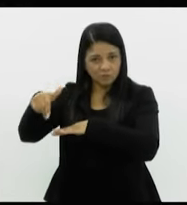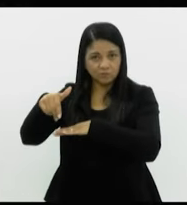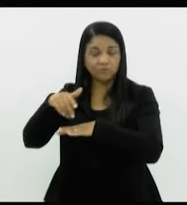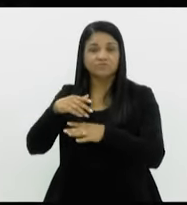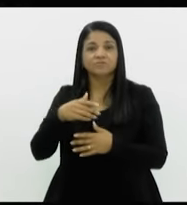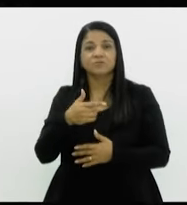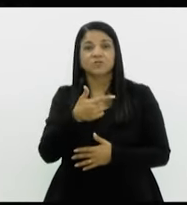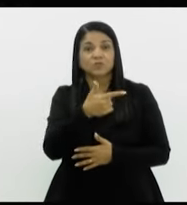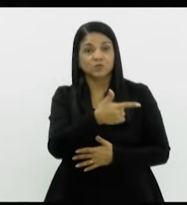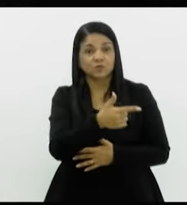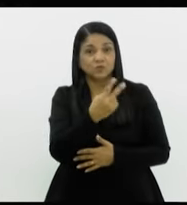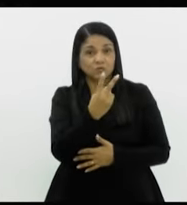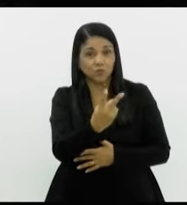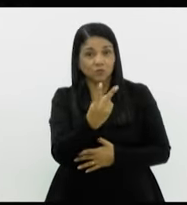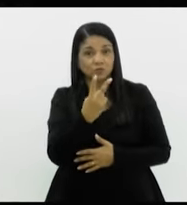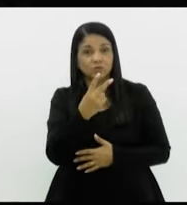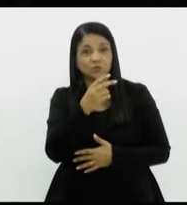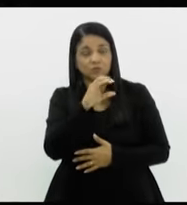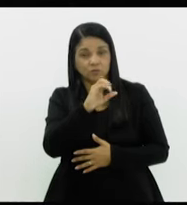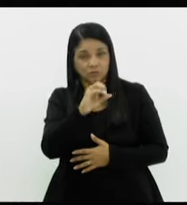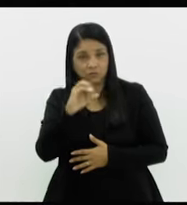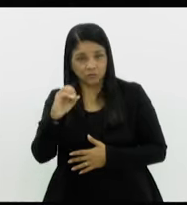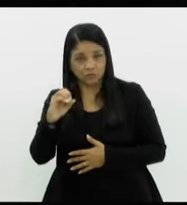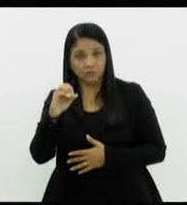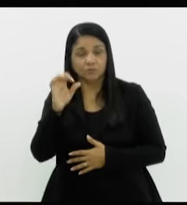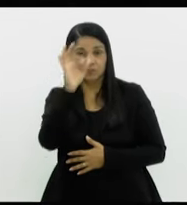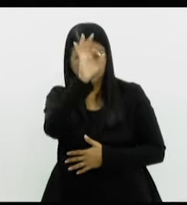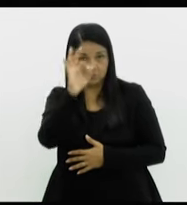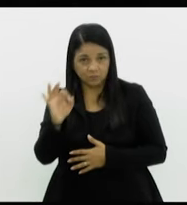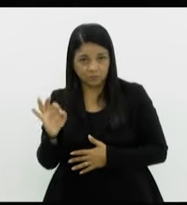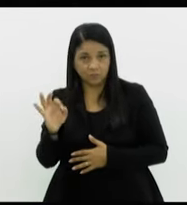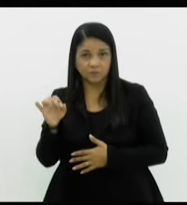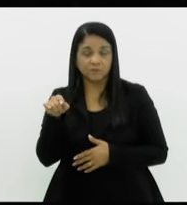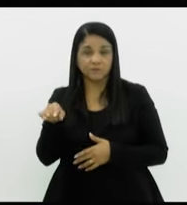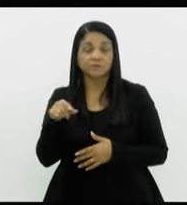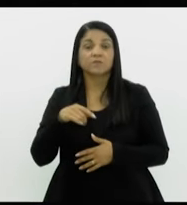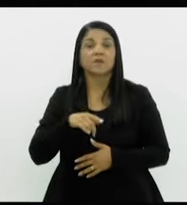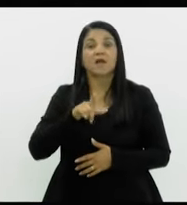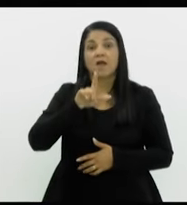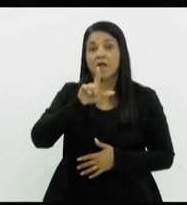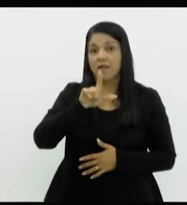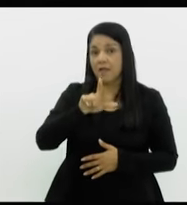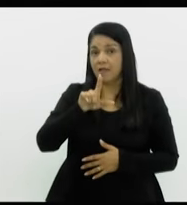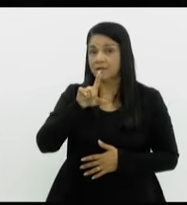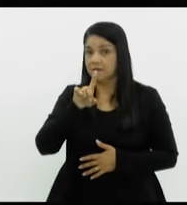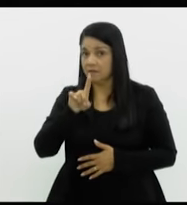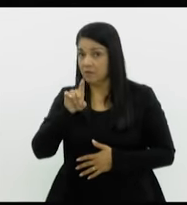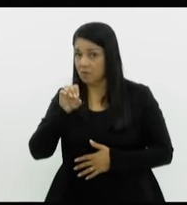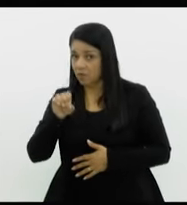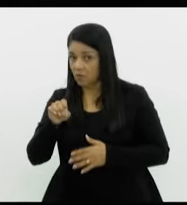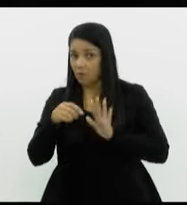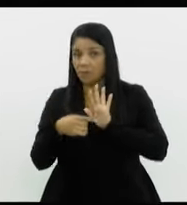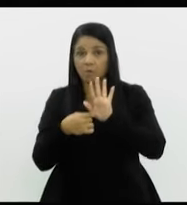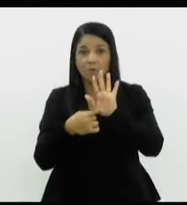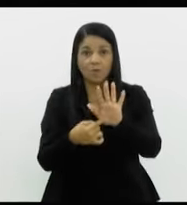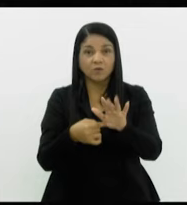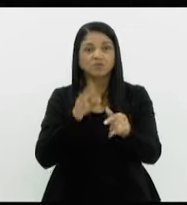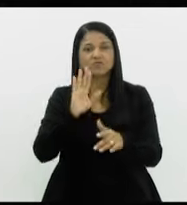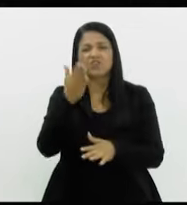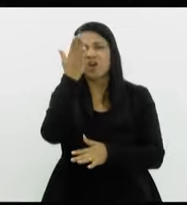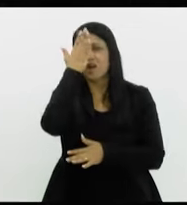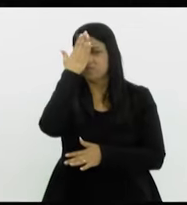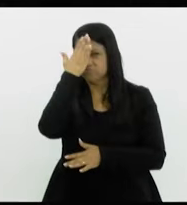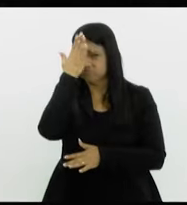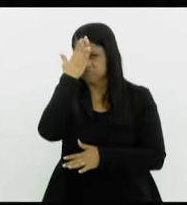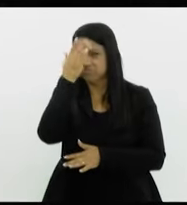de 200%. Além disso, a LDO também apresenta aquilo que nós já sabemos,